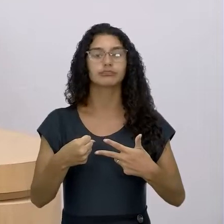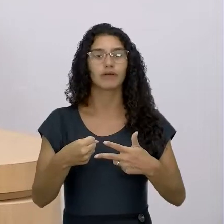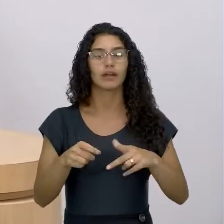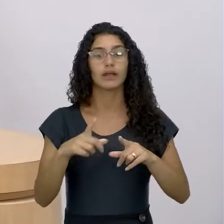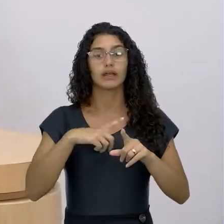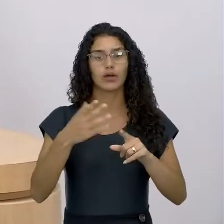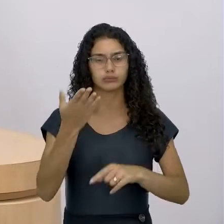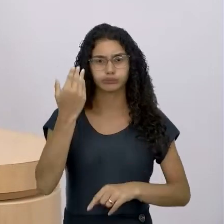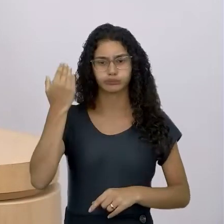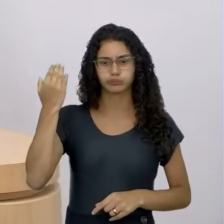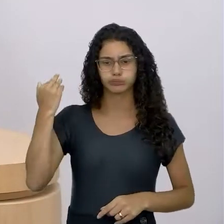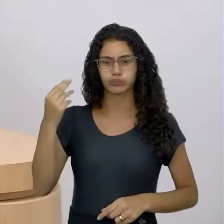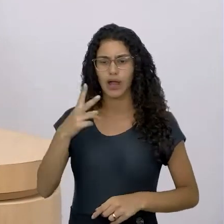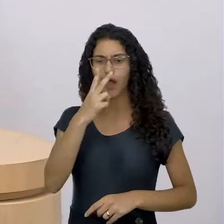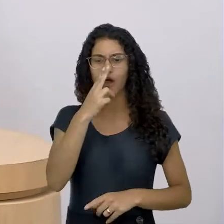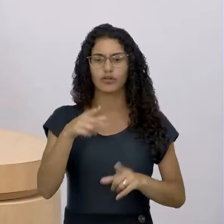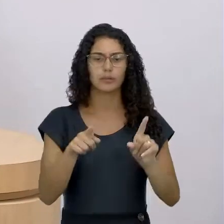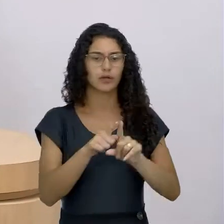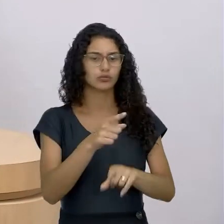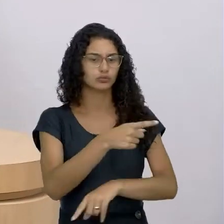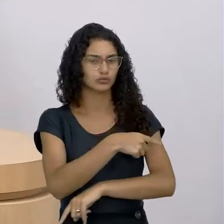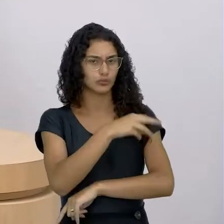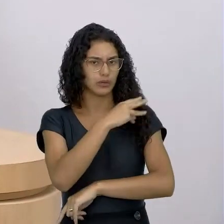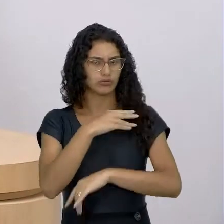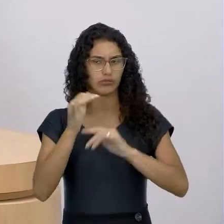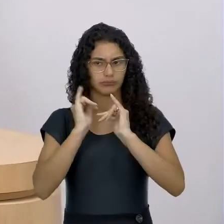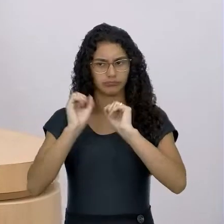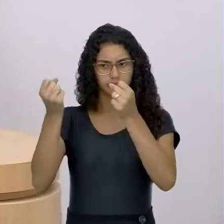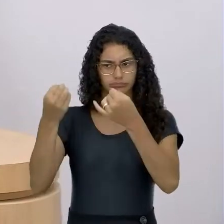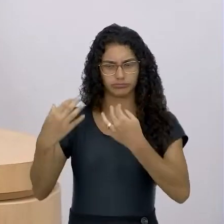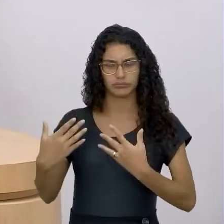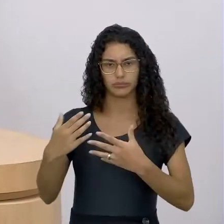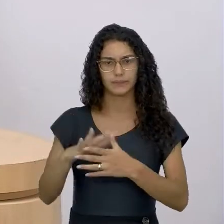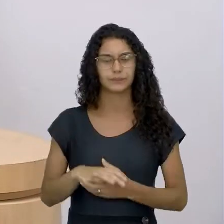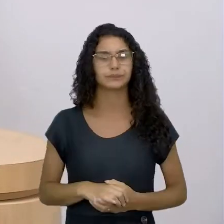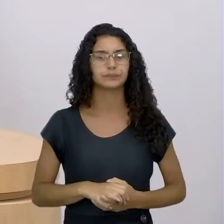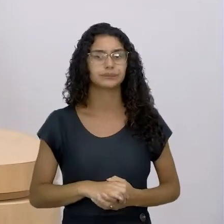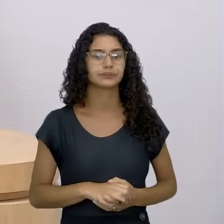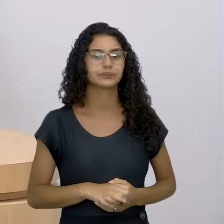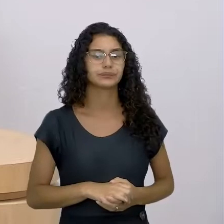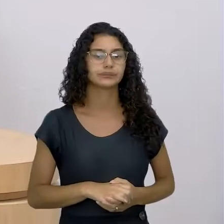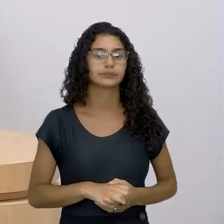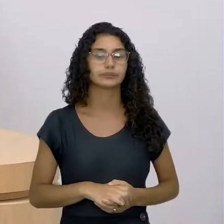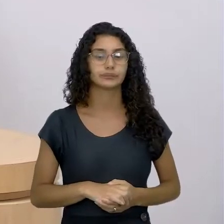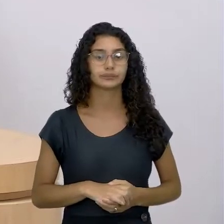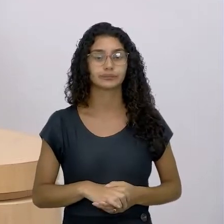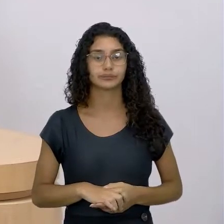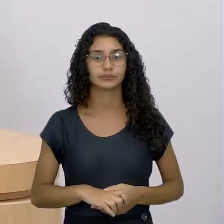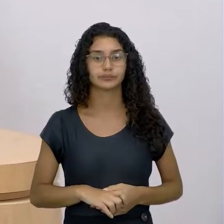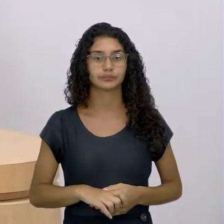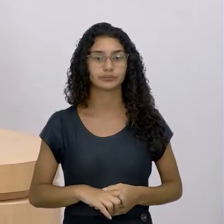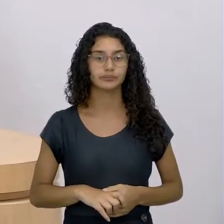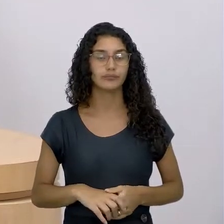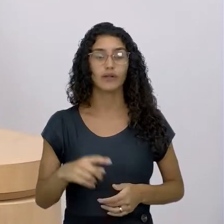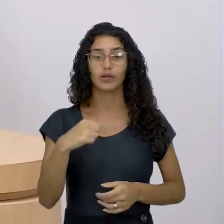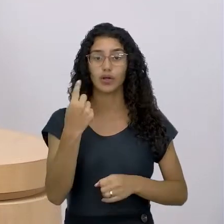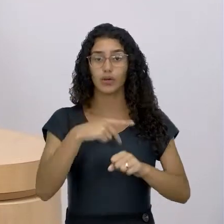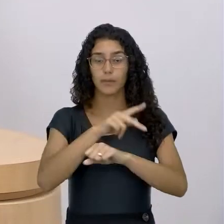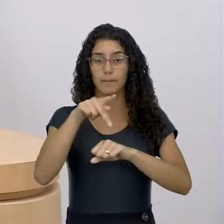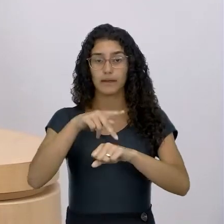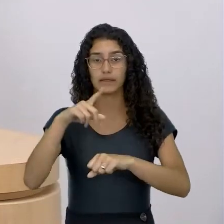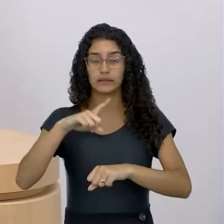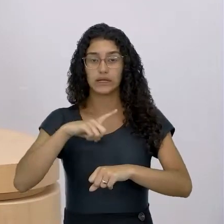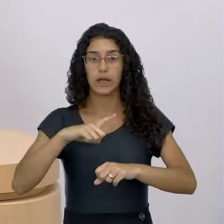algum tempo atrás, acho que até no ensino médio isso é dito. Então falar, por exemplo, olha, nosso país tem o